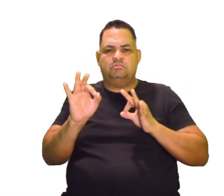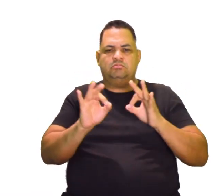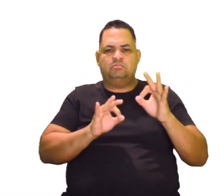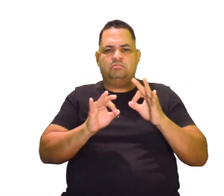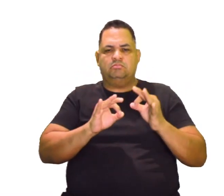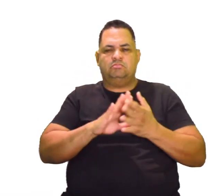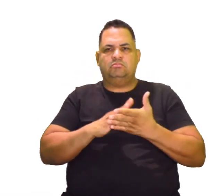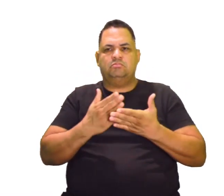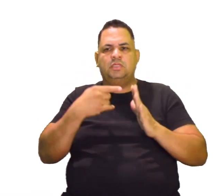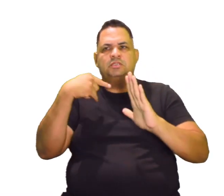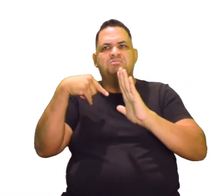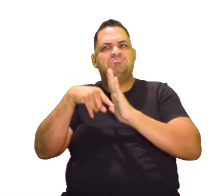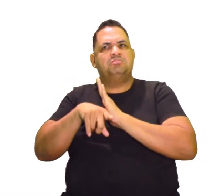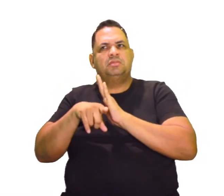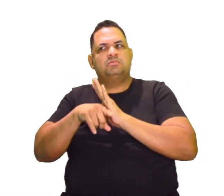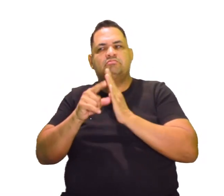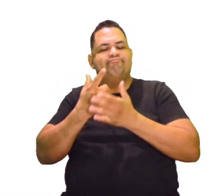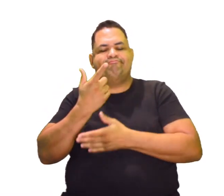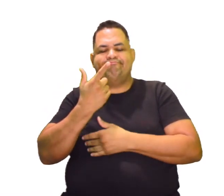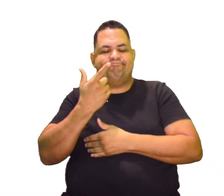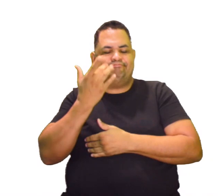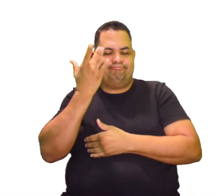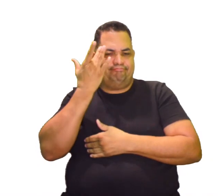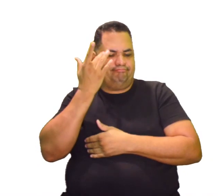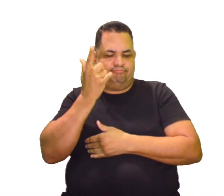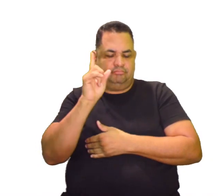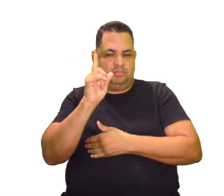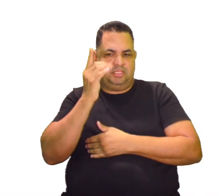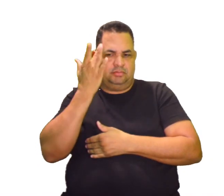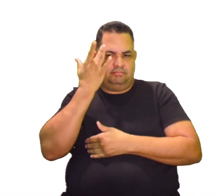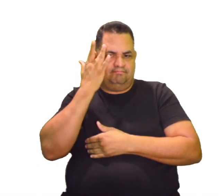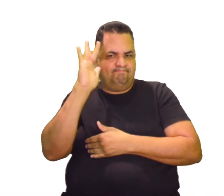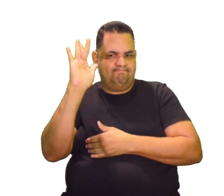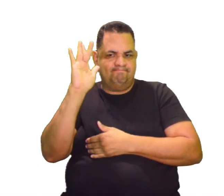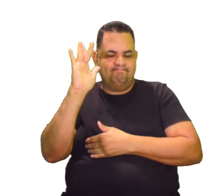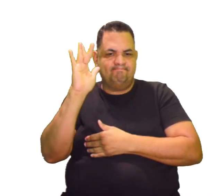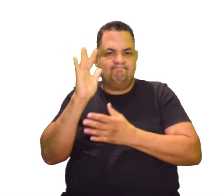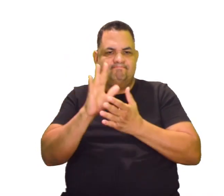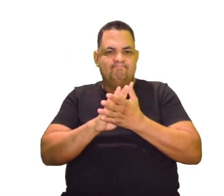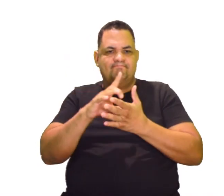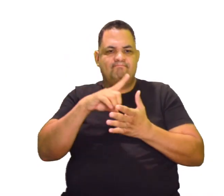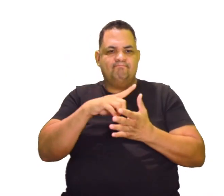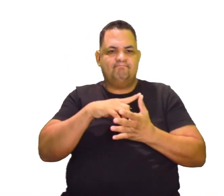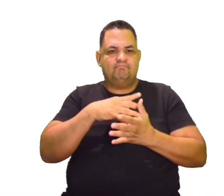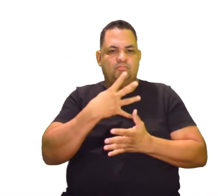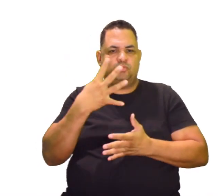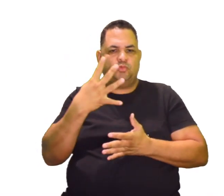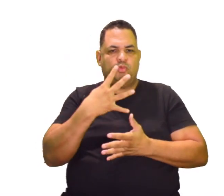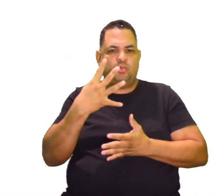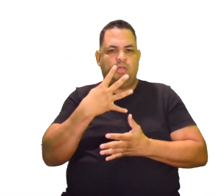questões que nós ainda não sabemos, né? Possui 4 lados triangulares, né,